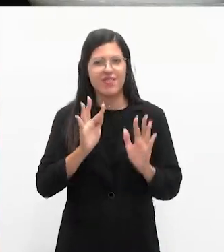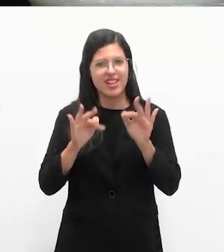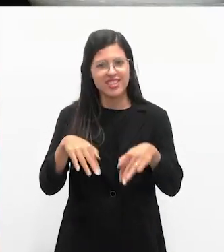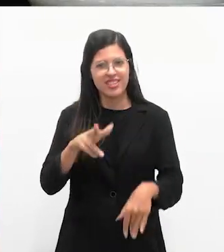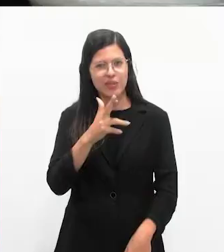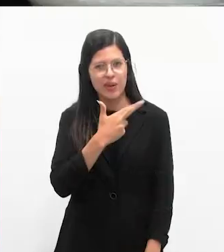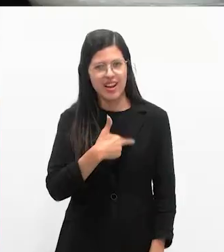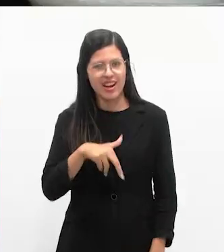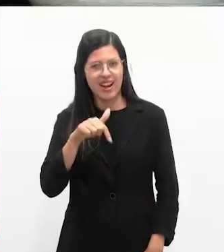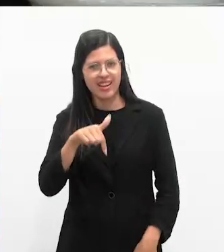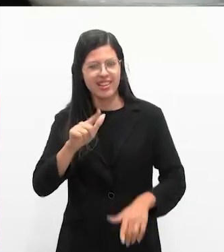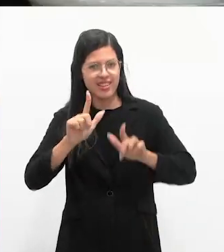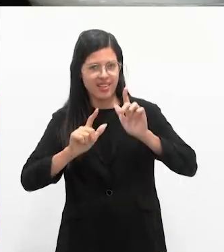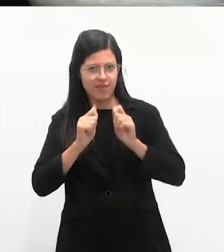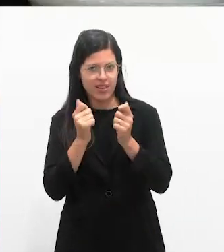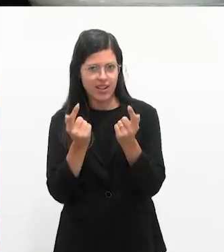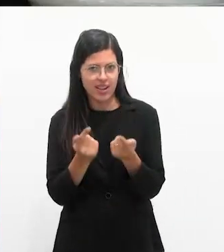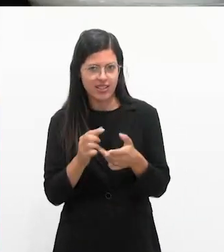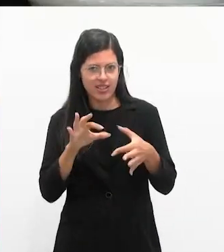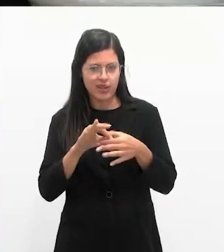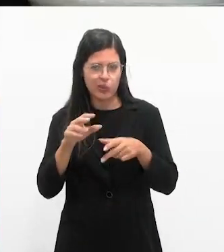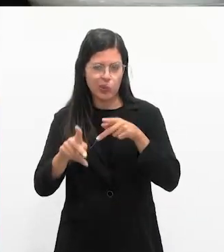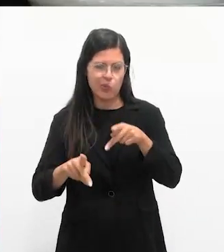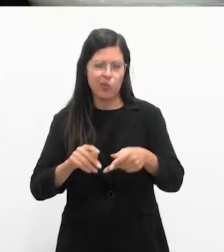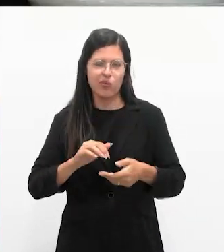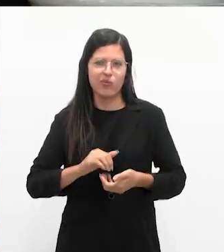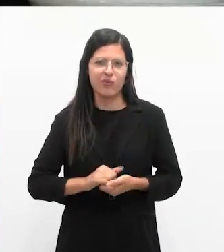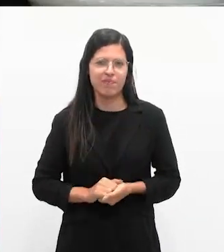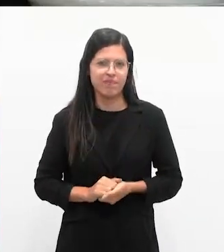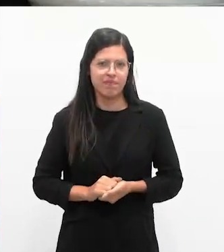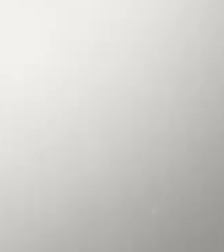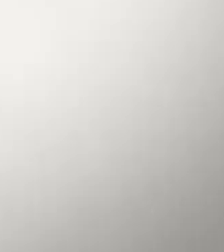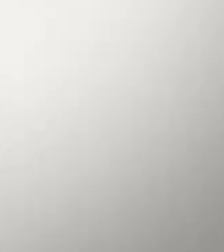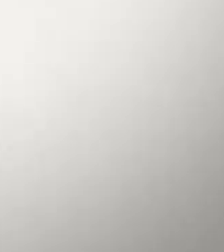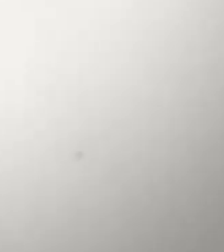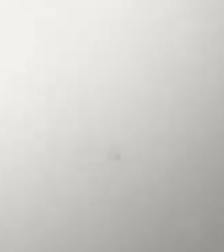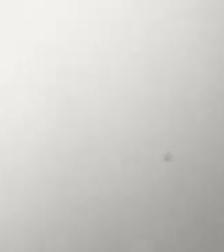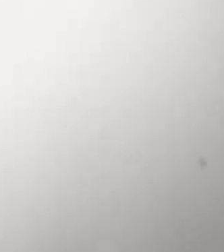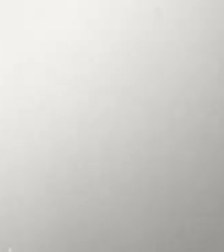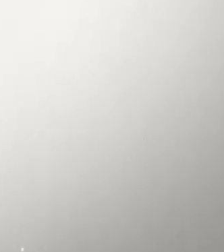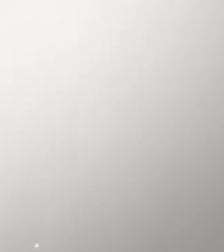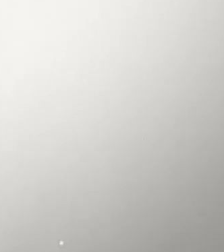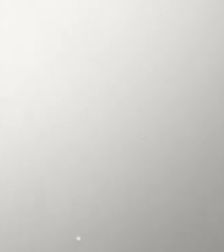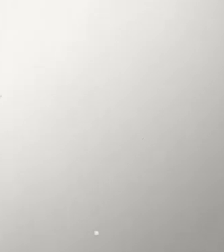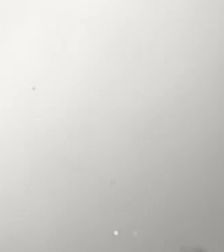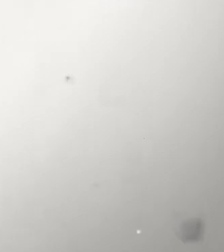encerramos o Religare de hoje, aqui na TV Alerj, o Canal do Povo.